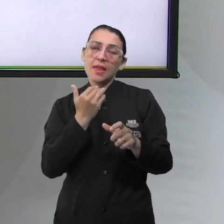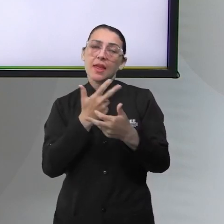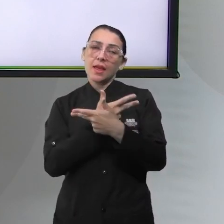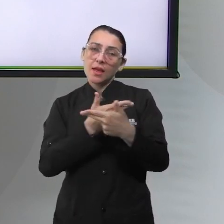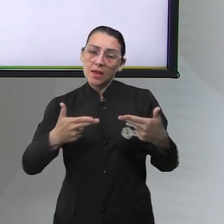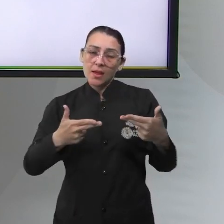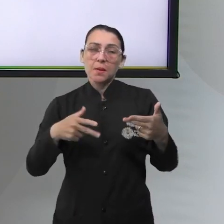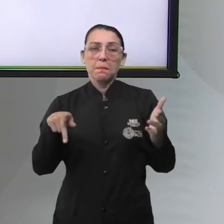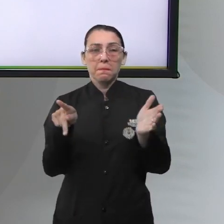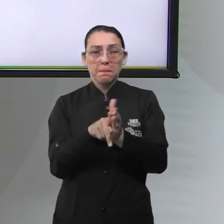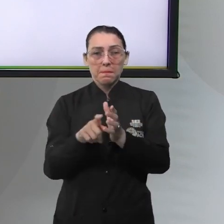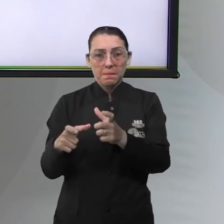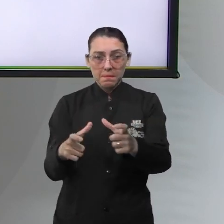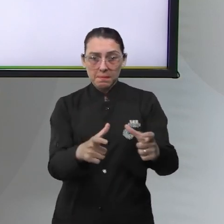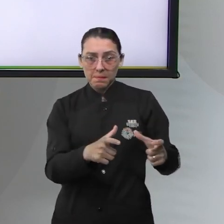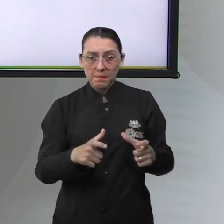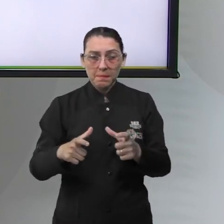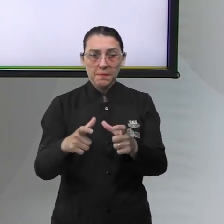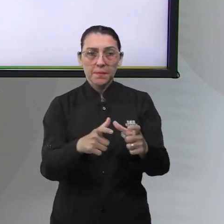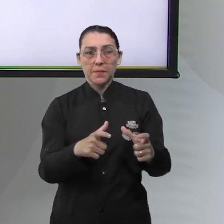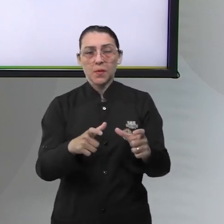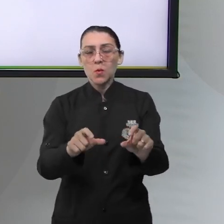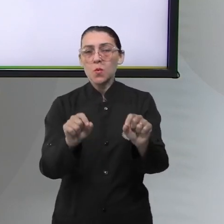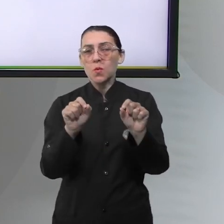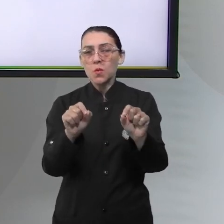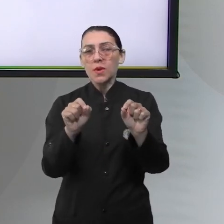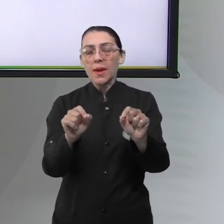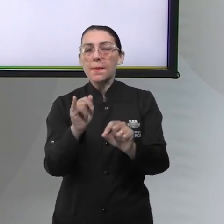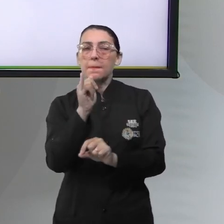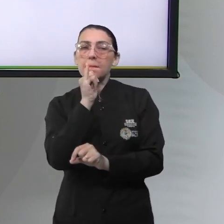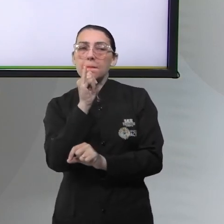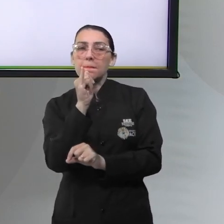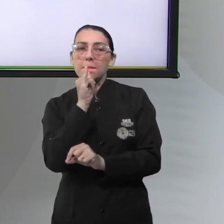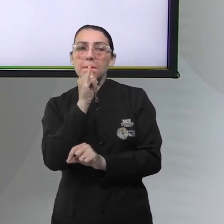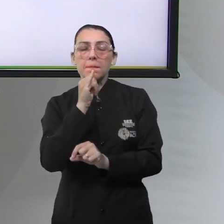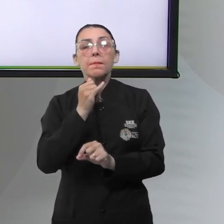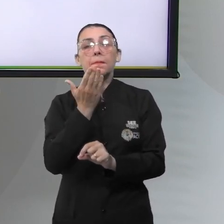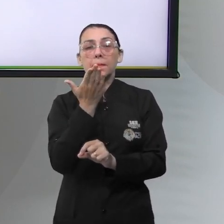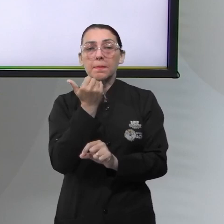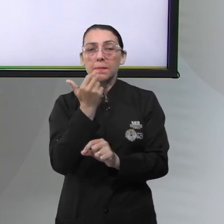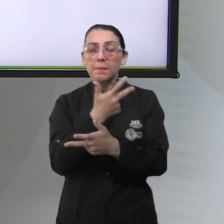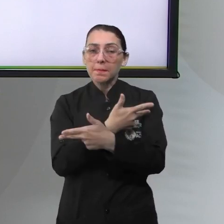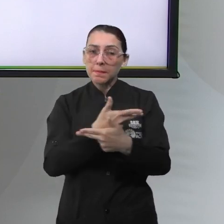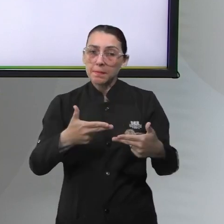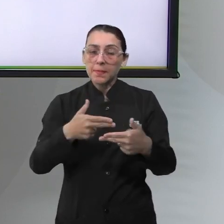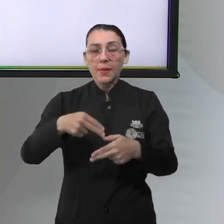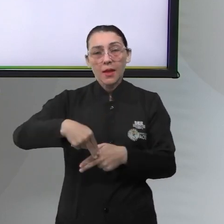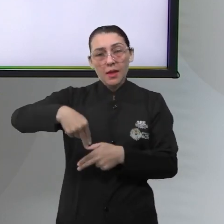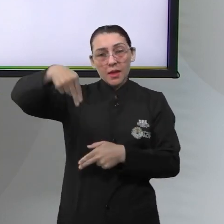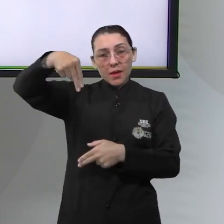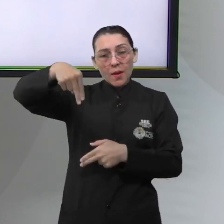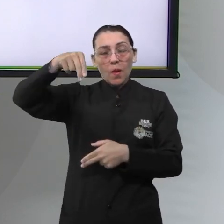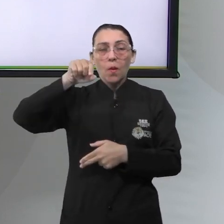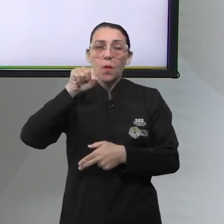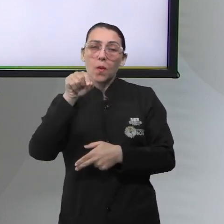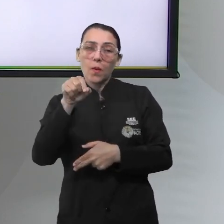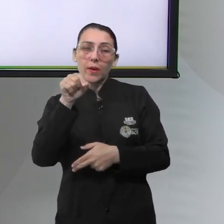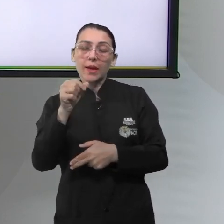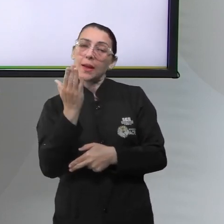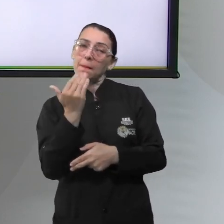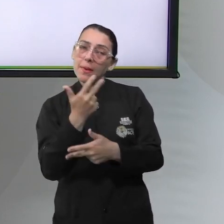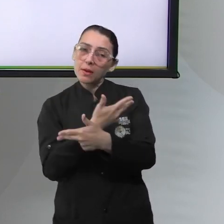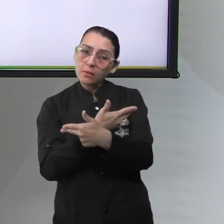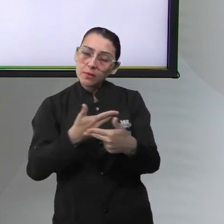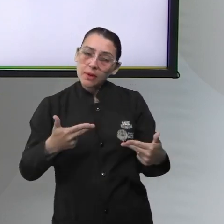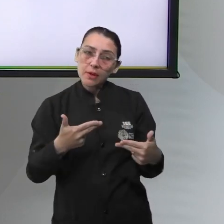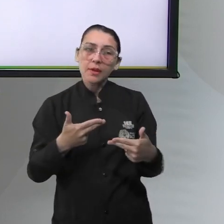pratos típicos, ou seja, o que é comum, por exemplo, na culinária da região norte? O que é comum o que é